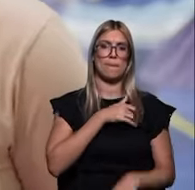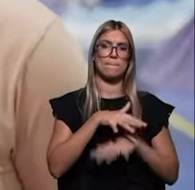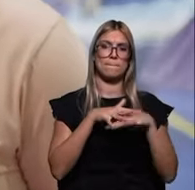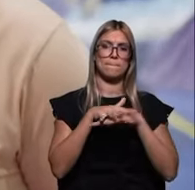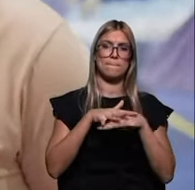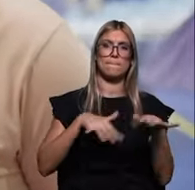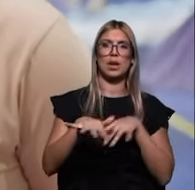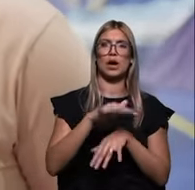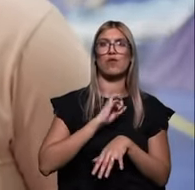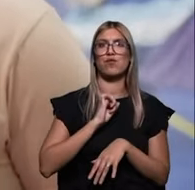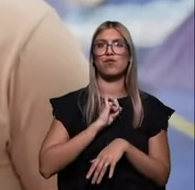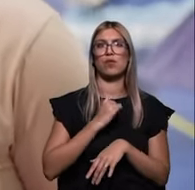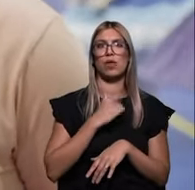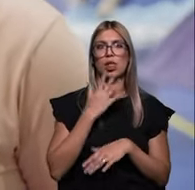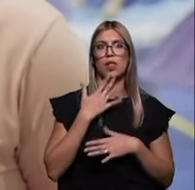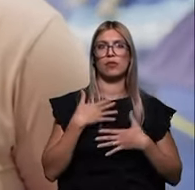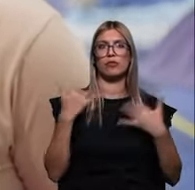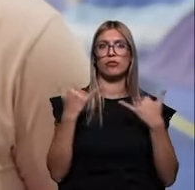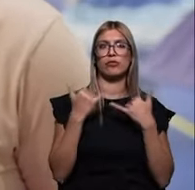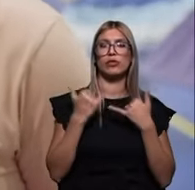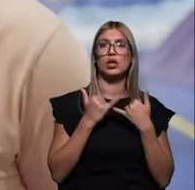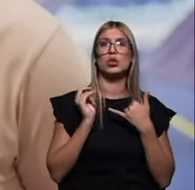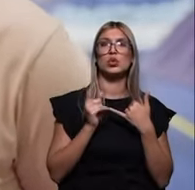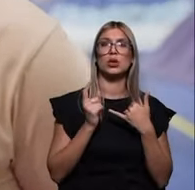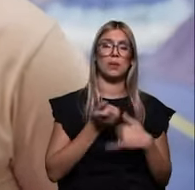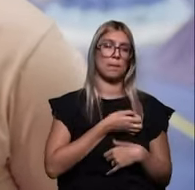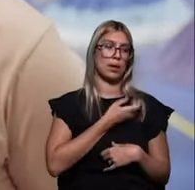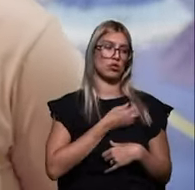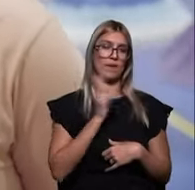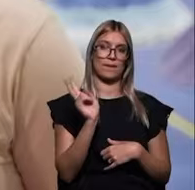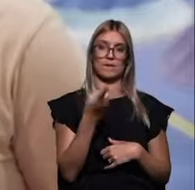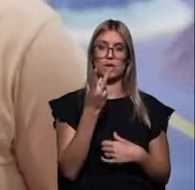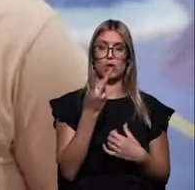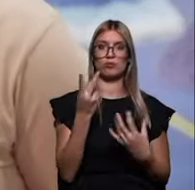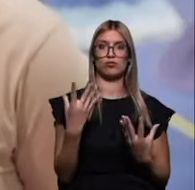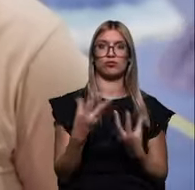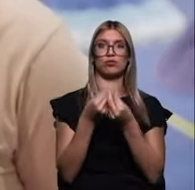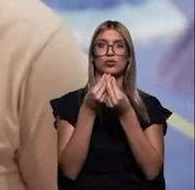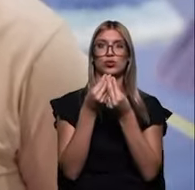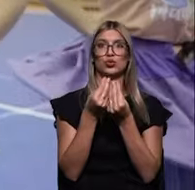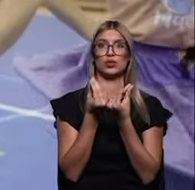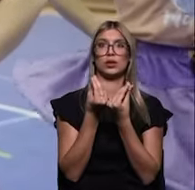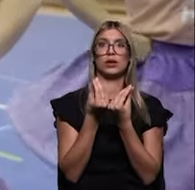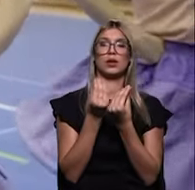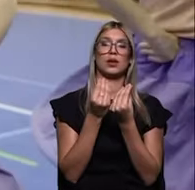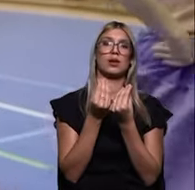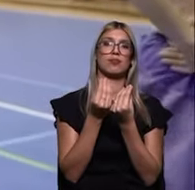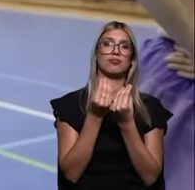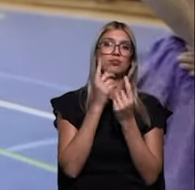fiquei muito feliz juntar duas paixões que eu tenho e fazer músicas para a Madragoa.